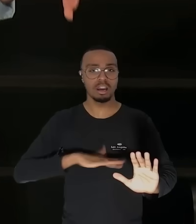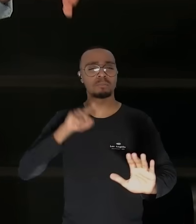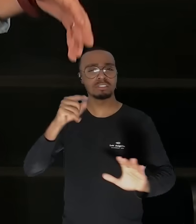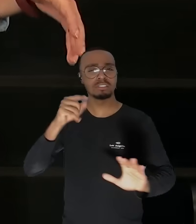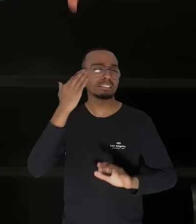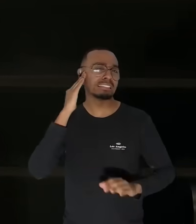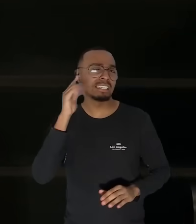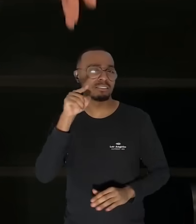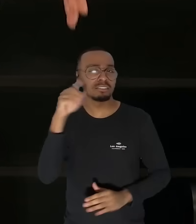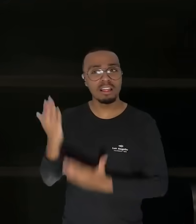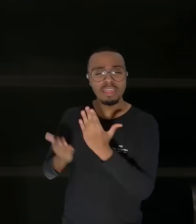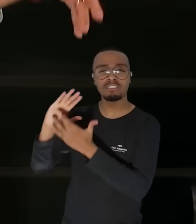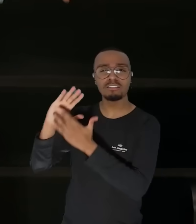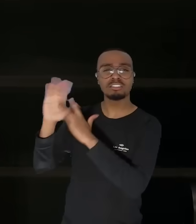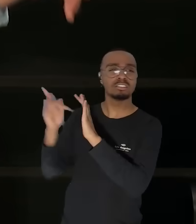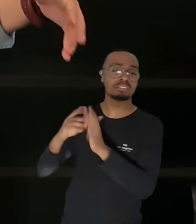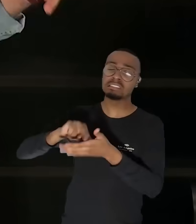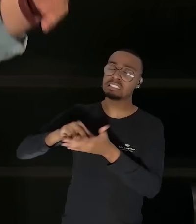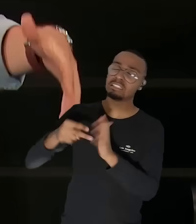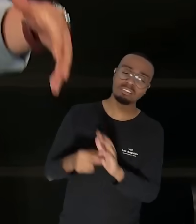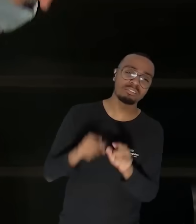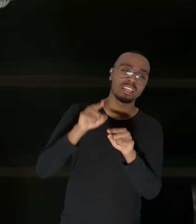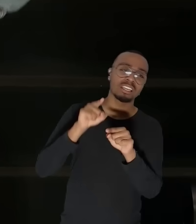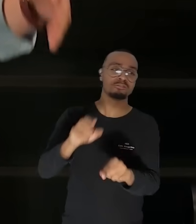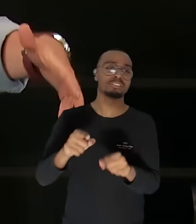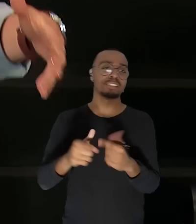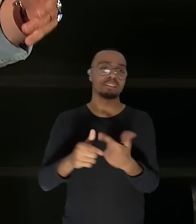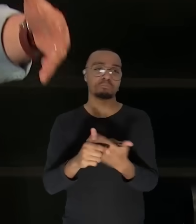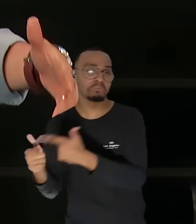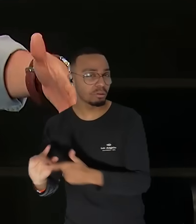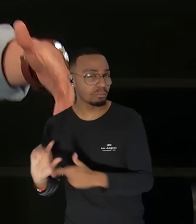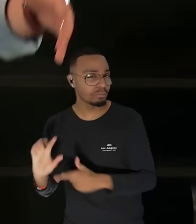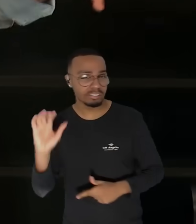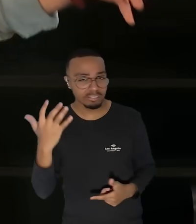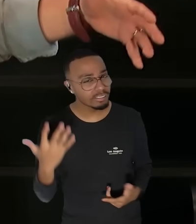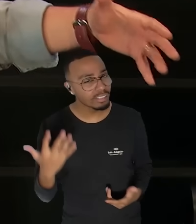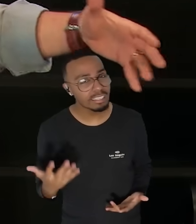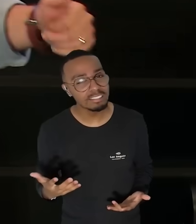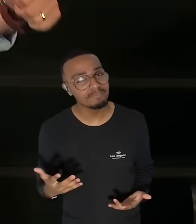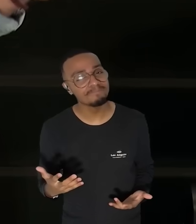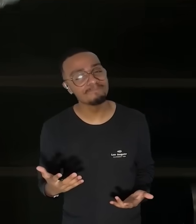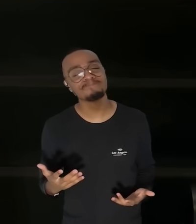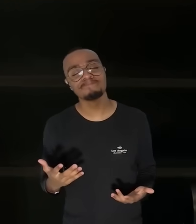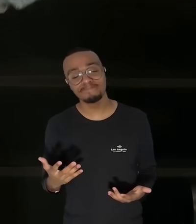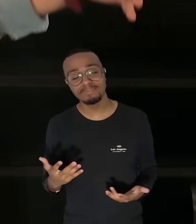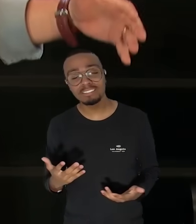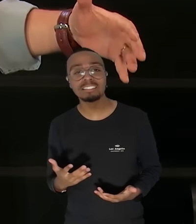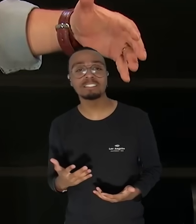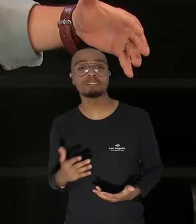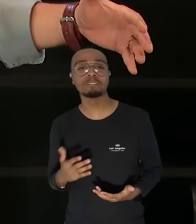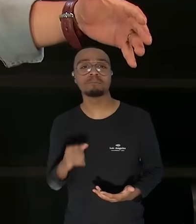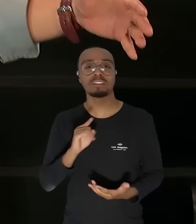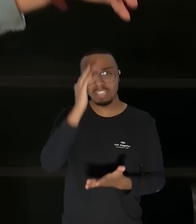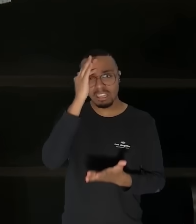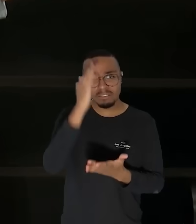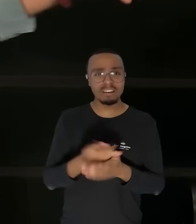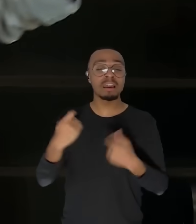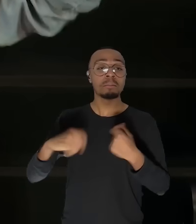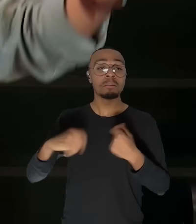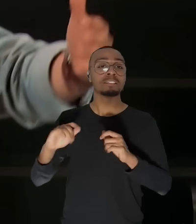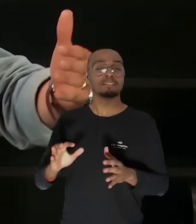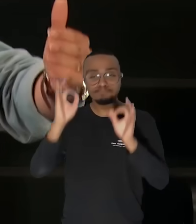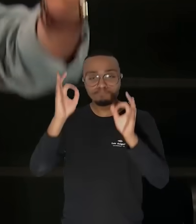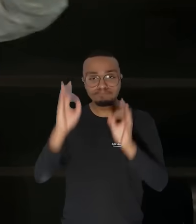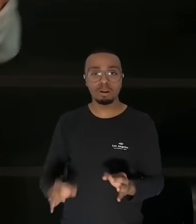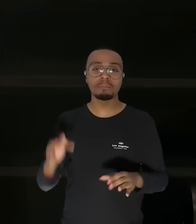servir Jesus não vai blindar você de tempestades inesperadas. Não vai. E se a sua fé não estiver preparada para isso, eu